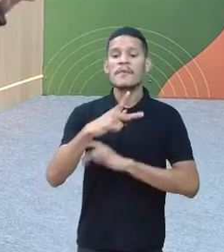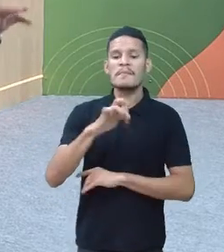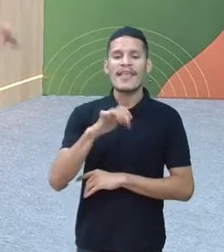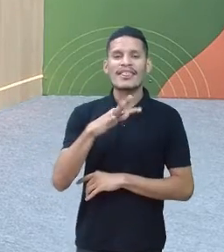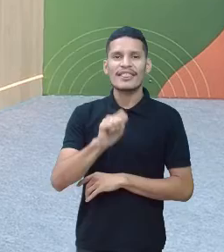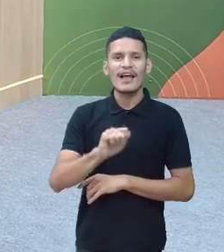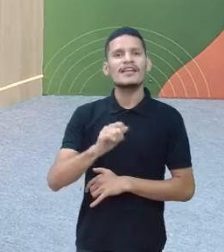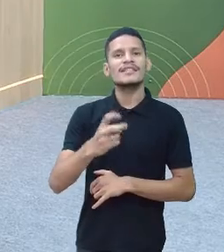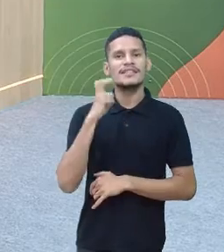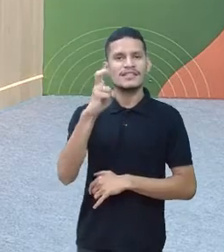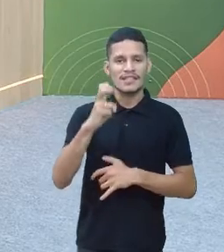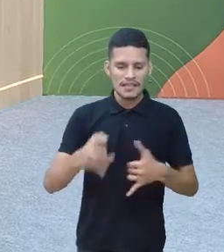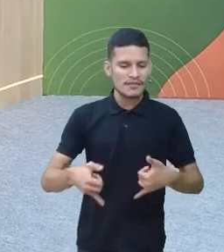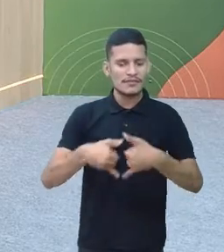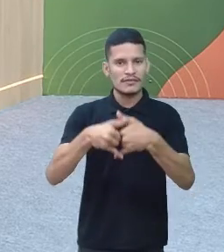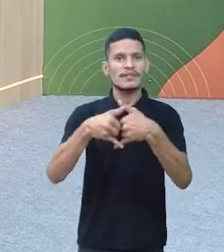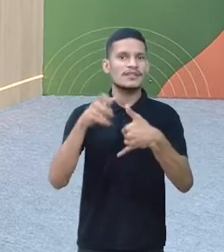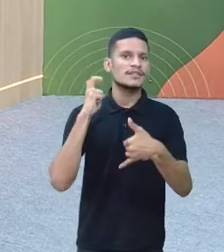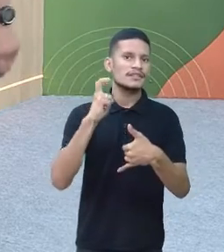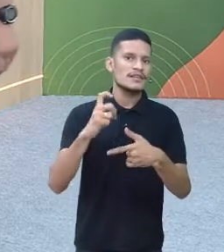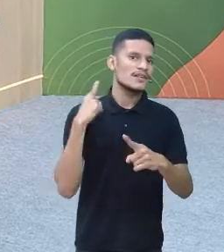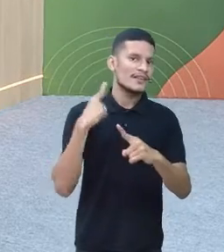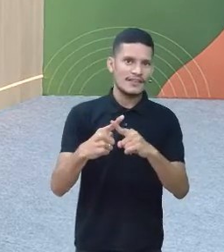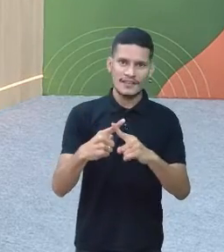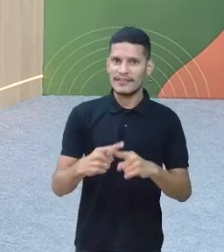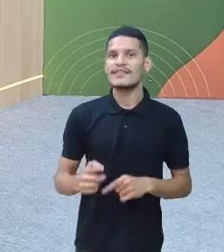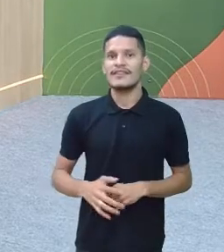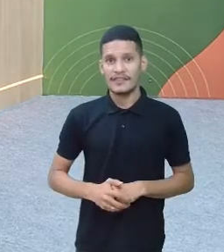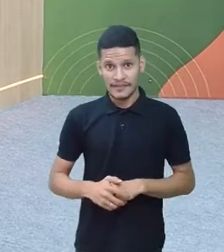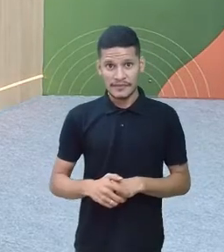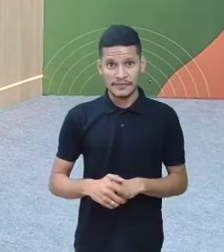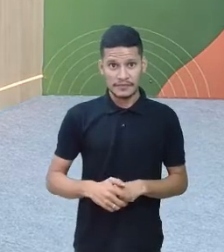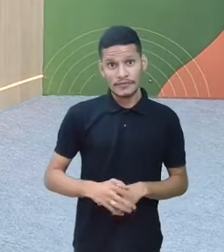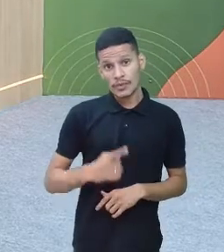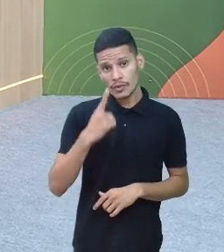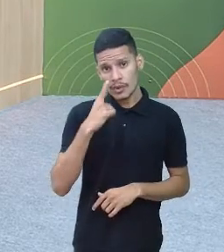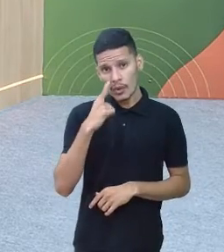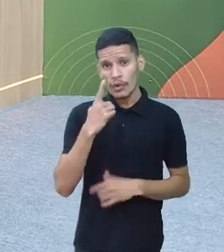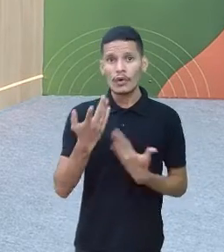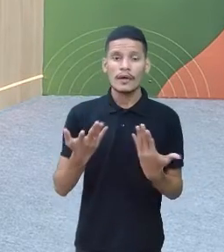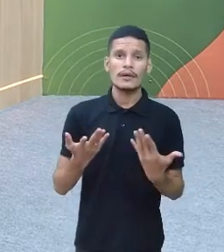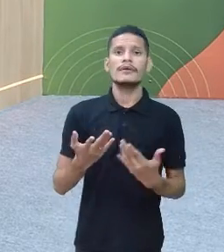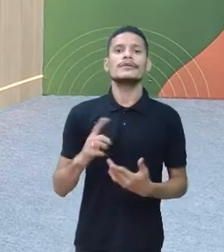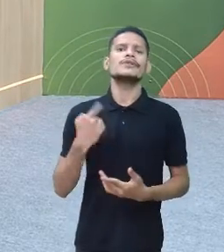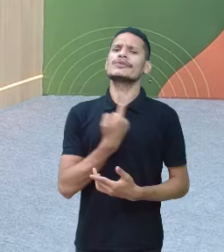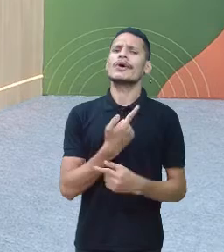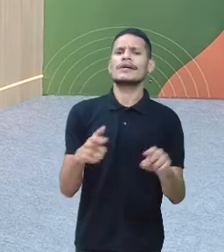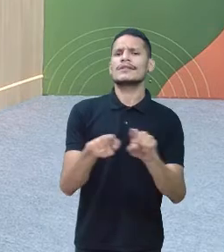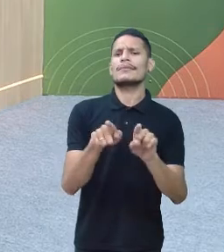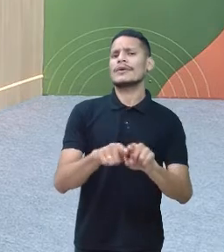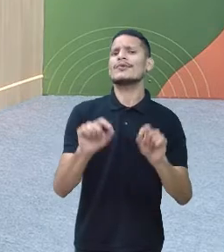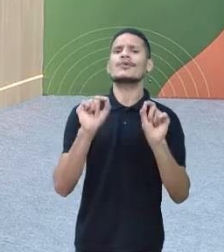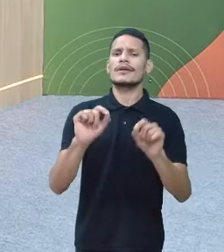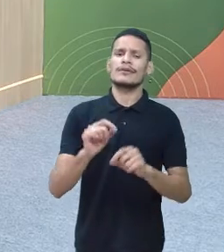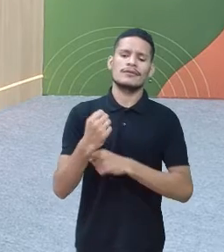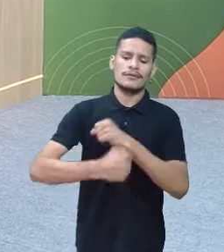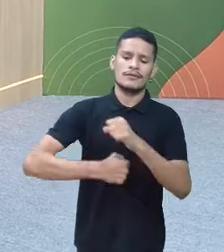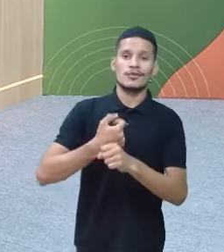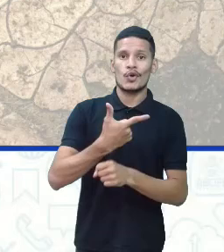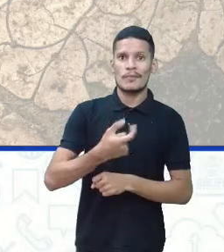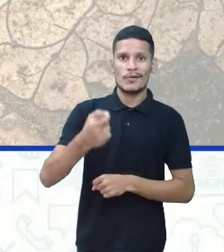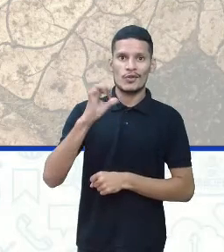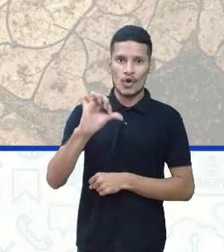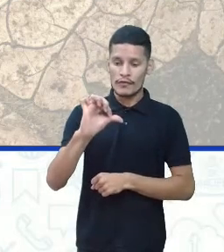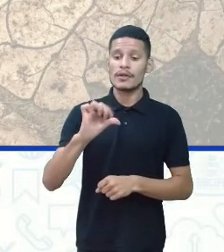é penta! Bom, a gente vai ter também, em 2009, né, um